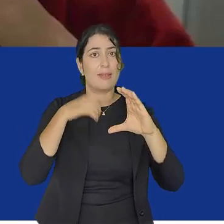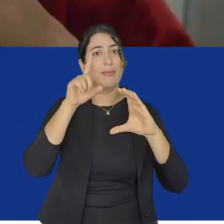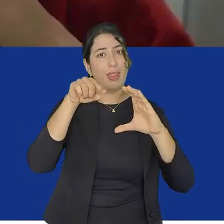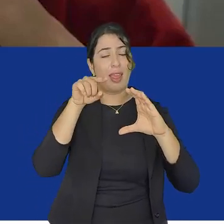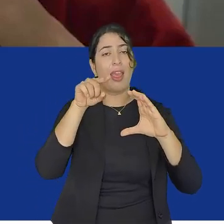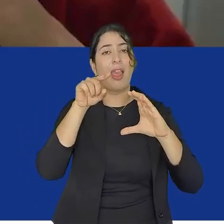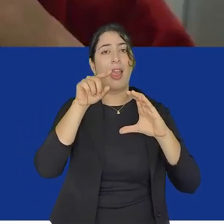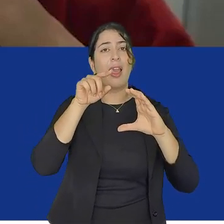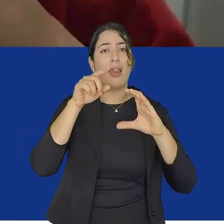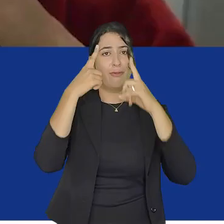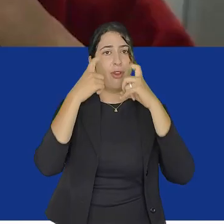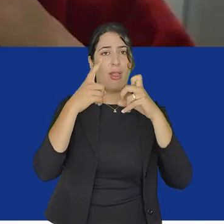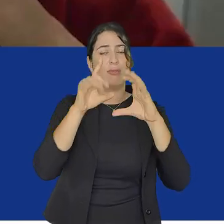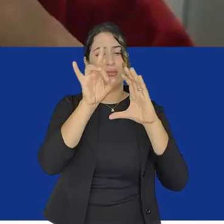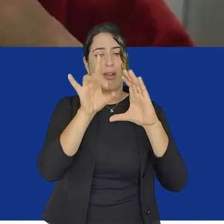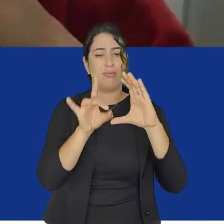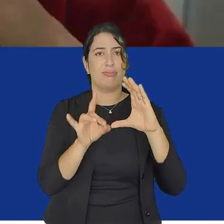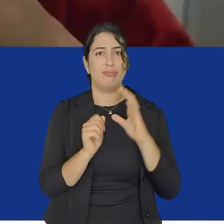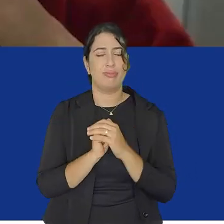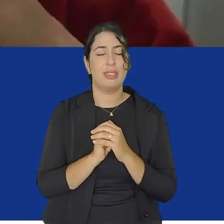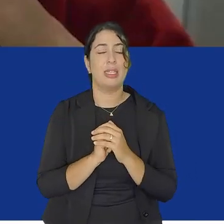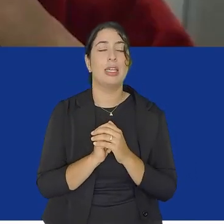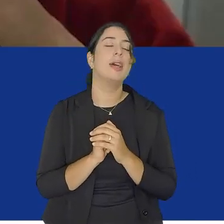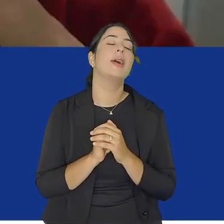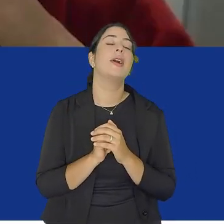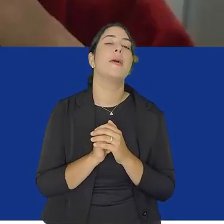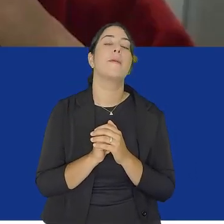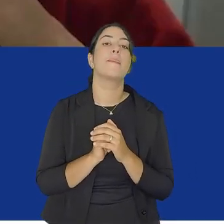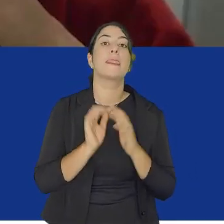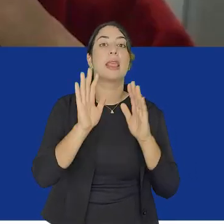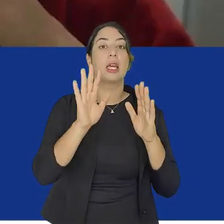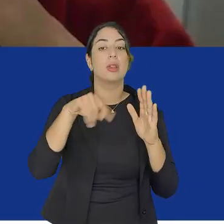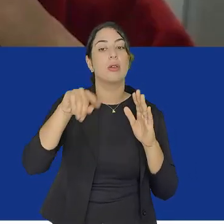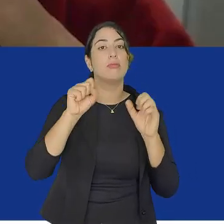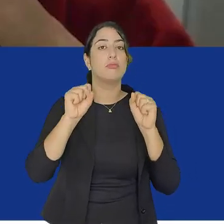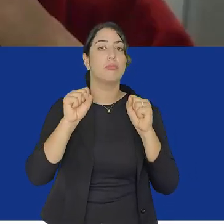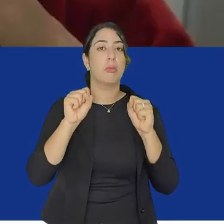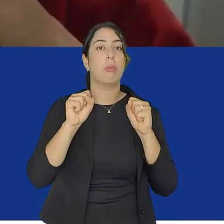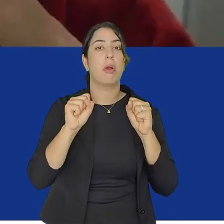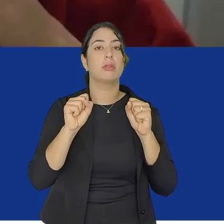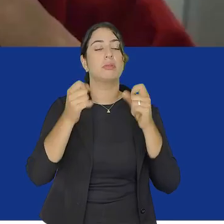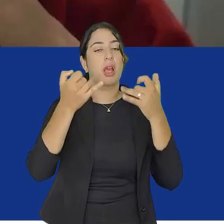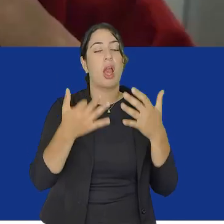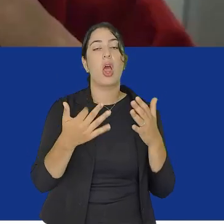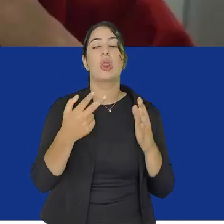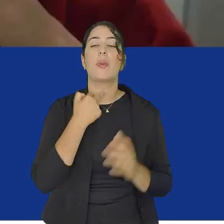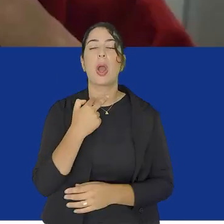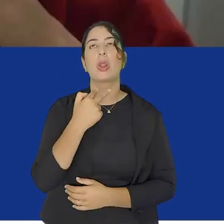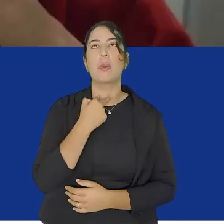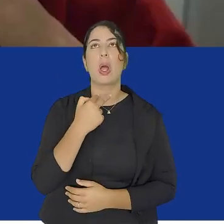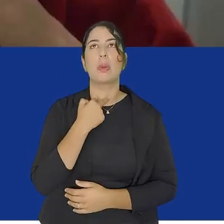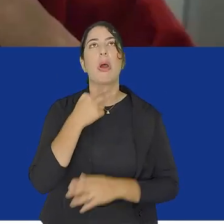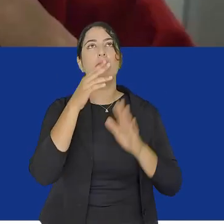violência. Nós podemos mirar em todos esses comportamentos, falar, eu não posso isso, eu não posso fazer aquilo,